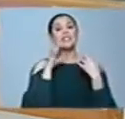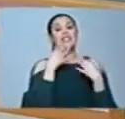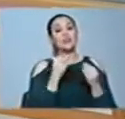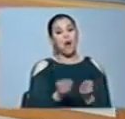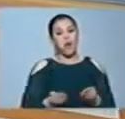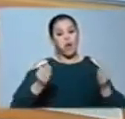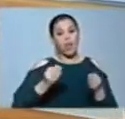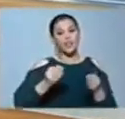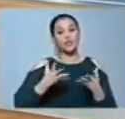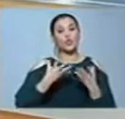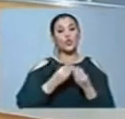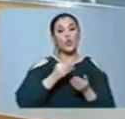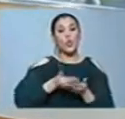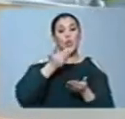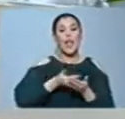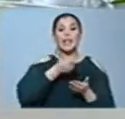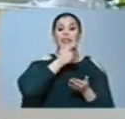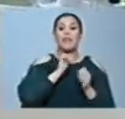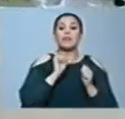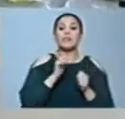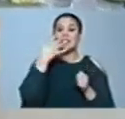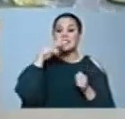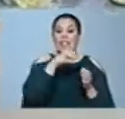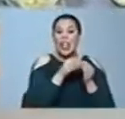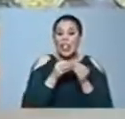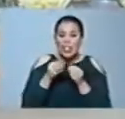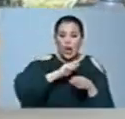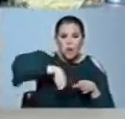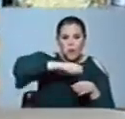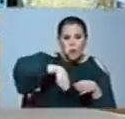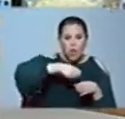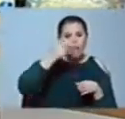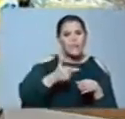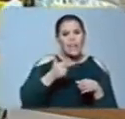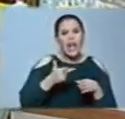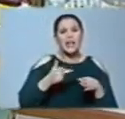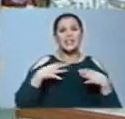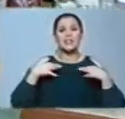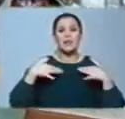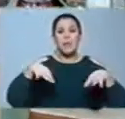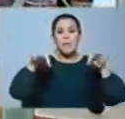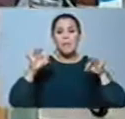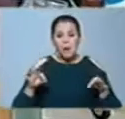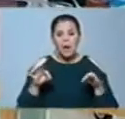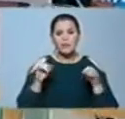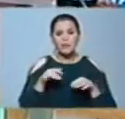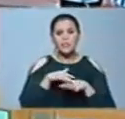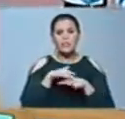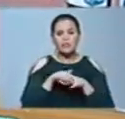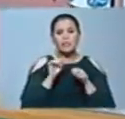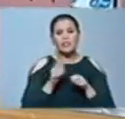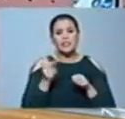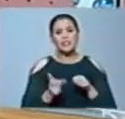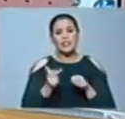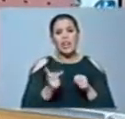cozinha do café de sal não ser colocar num passador do rio baixar a temperatura dentro dessas de um dia para o outro durante a noite e depois